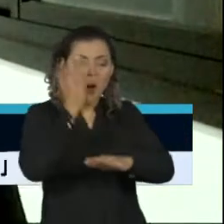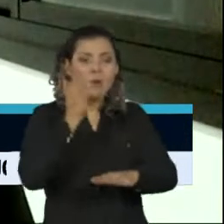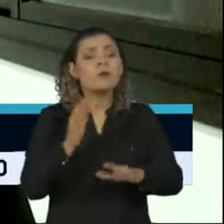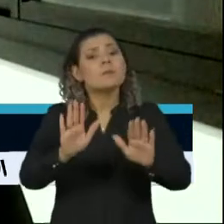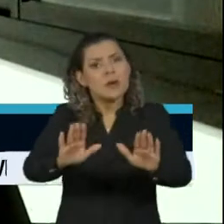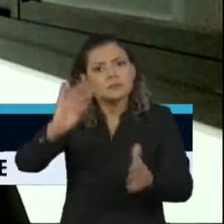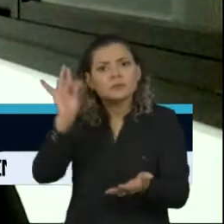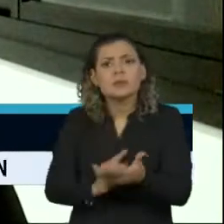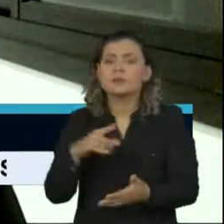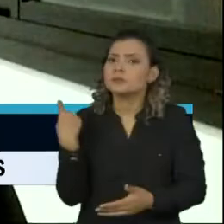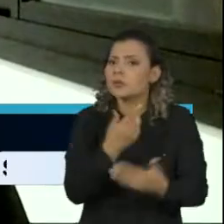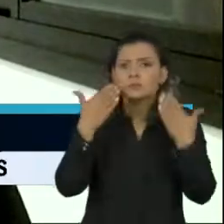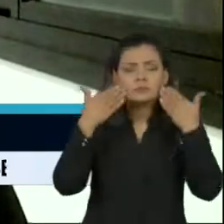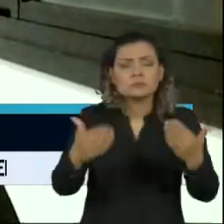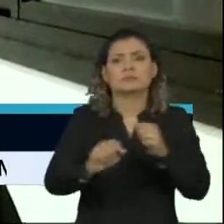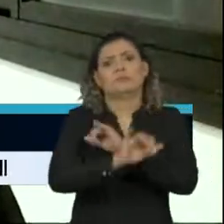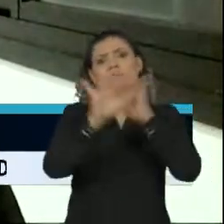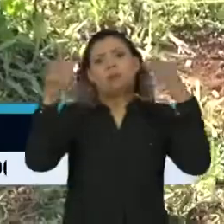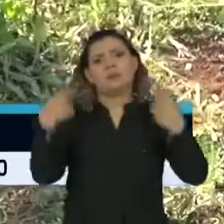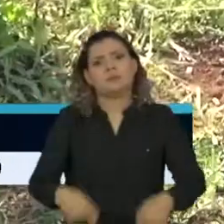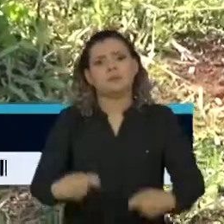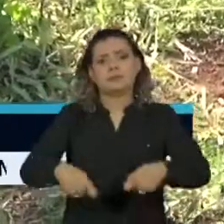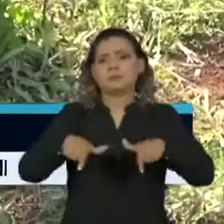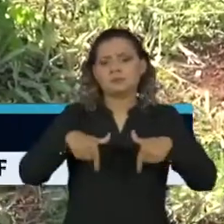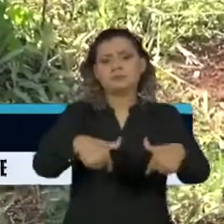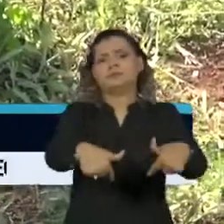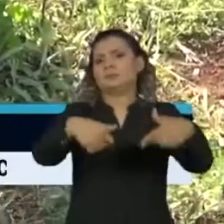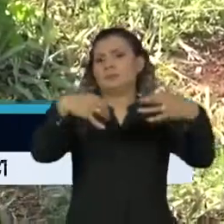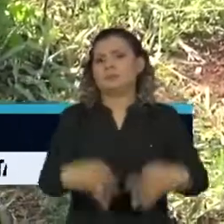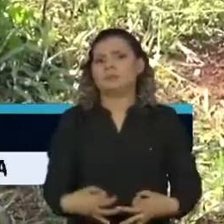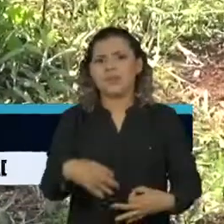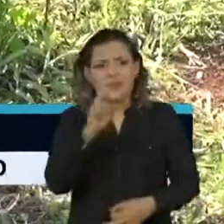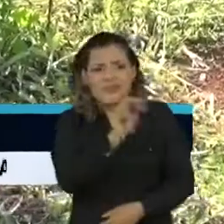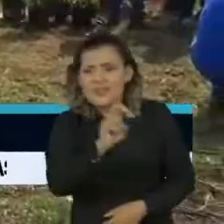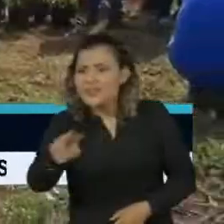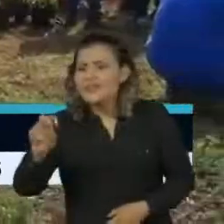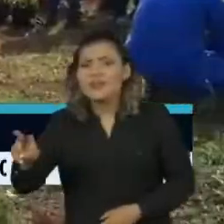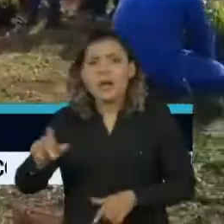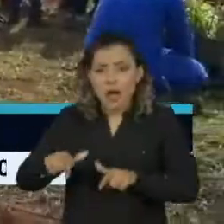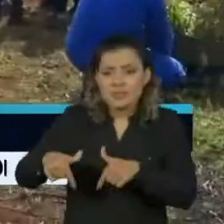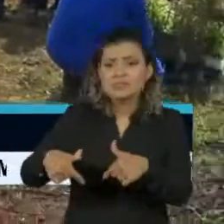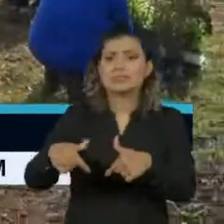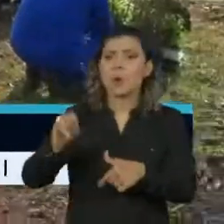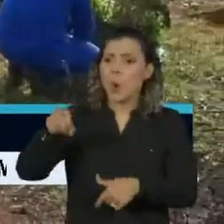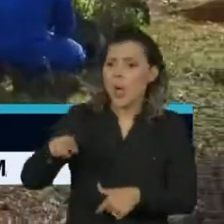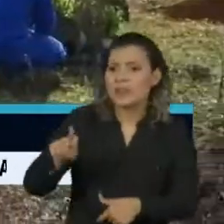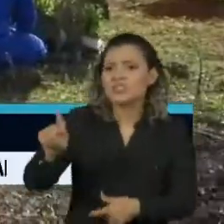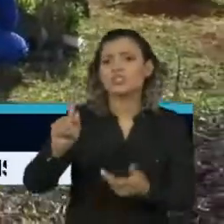e falta muita transparência dentro desse processo. E o que a gente vê são um exercício de iniciativas de